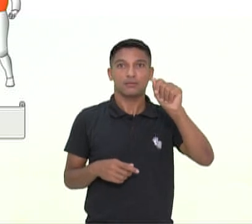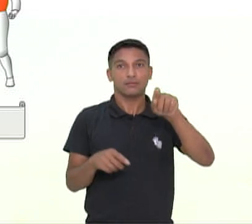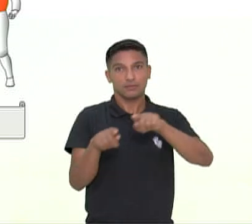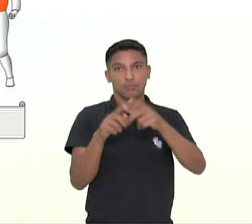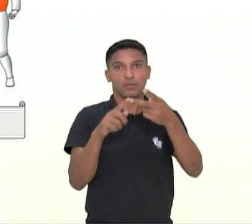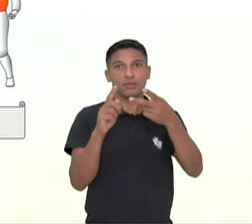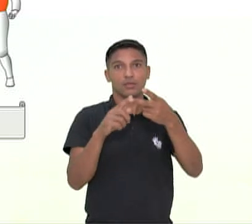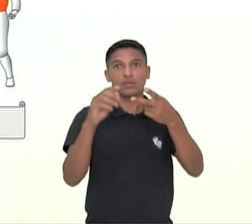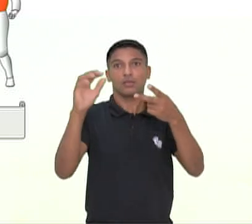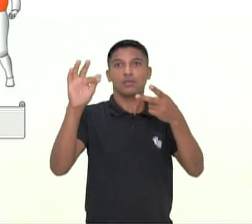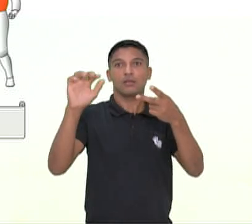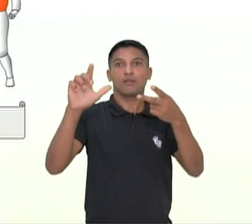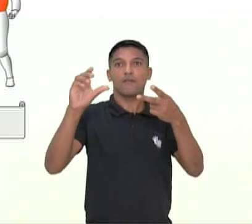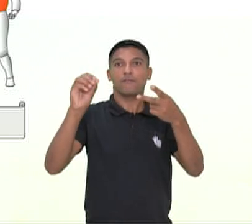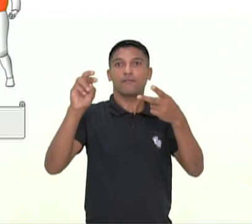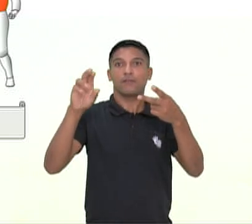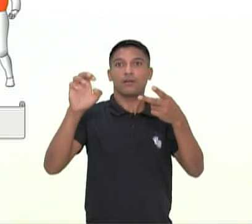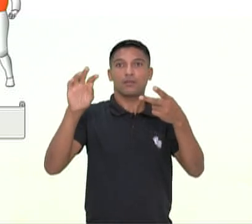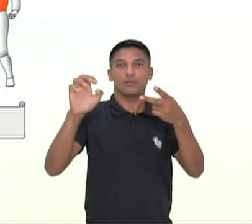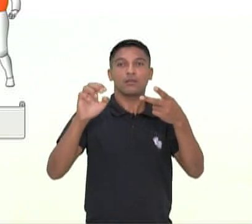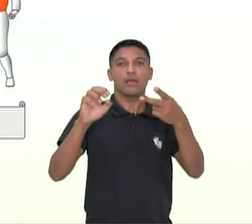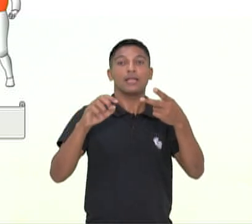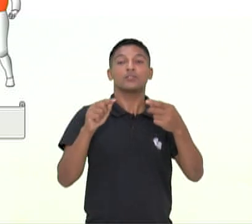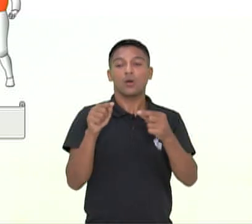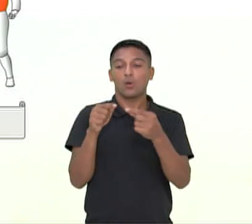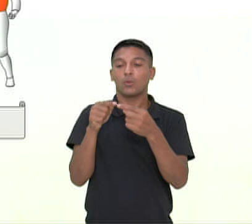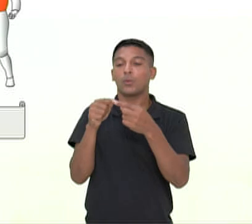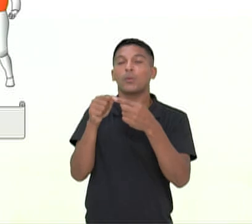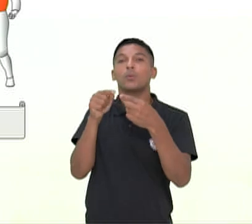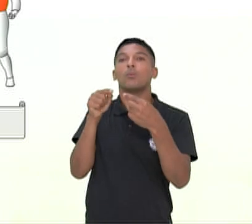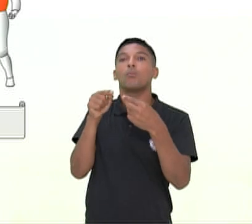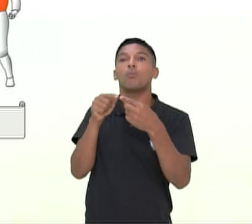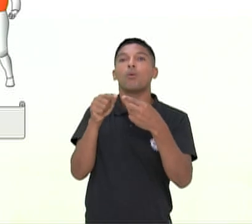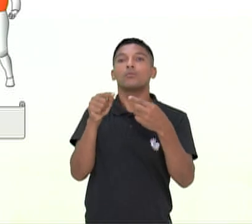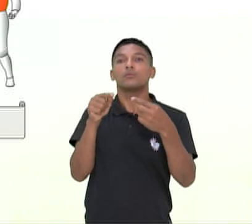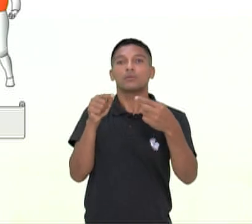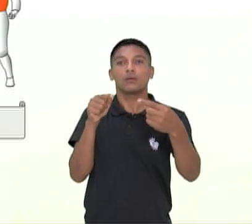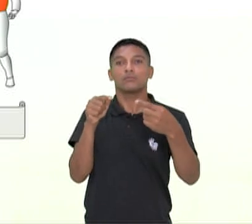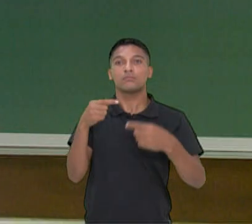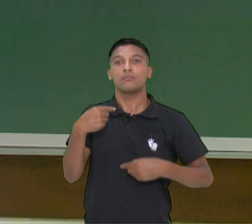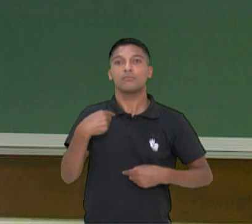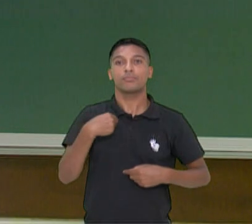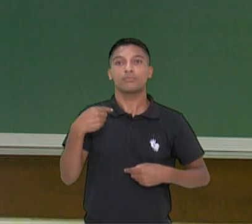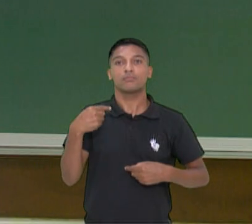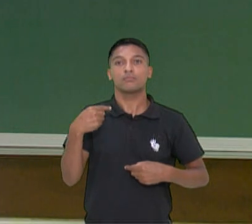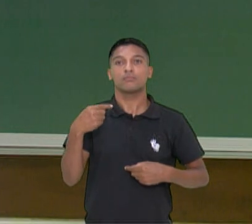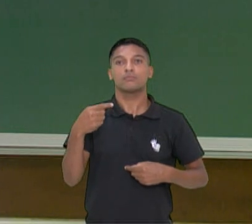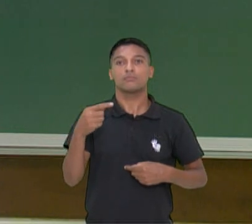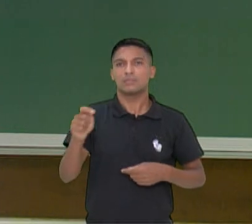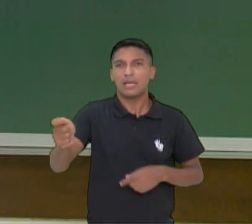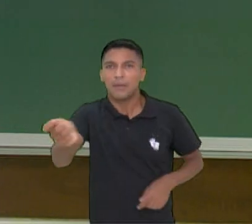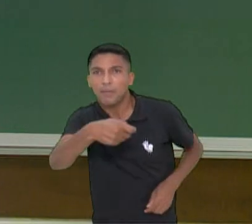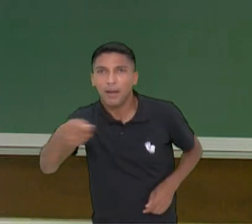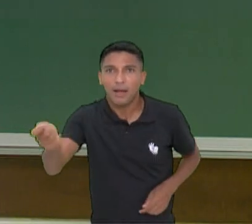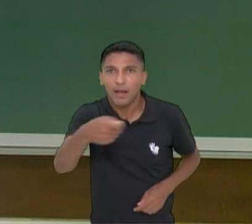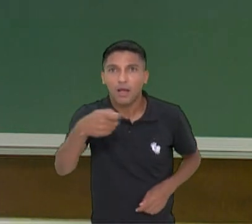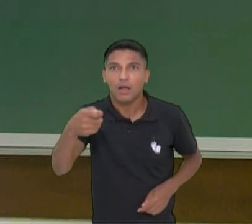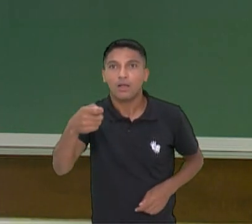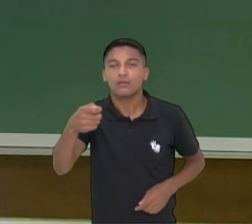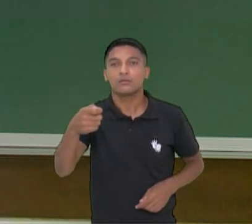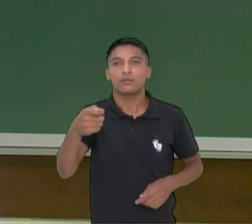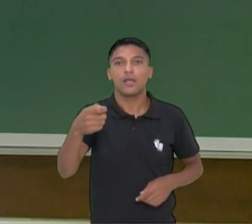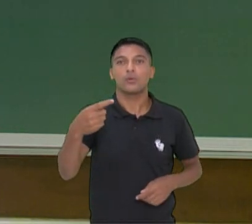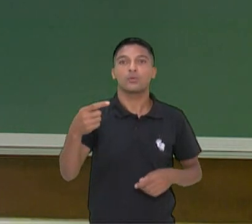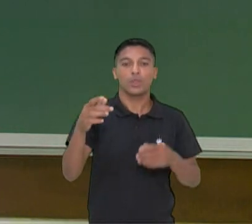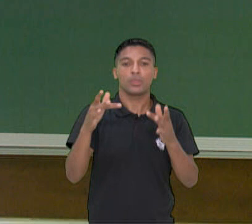e no sabe com a ponta o corte e o contra cortes e a parte de trás da espada tá então